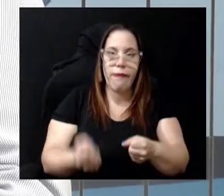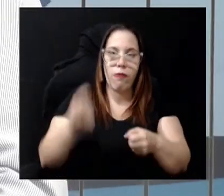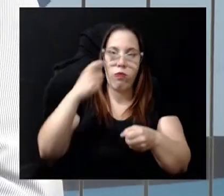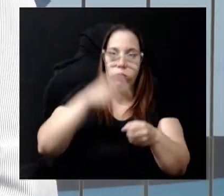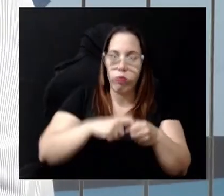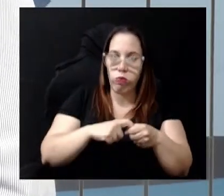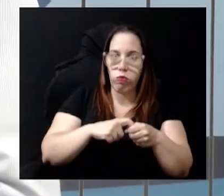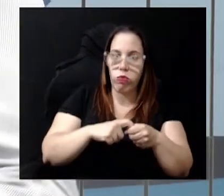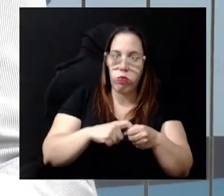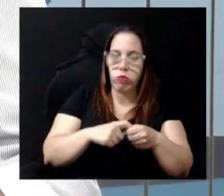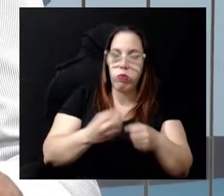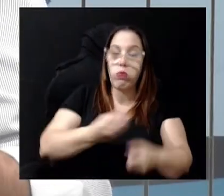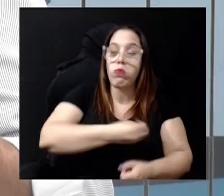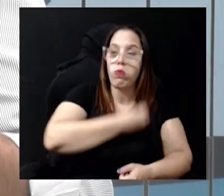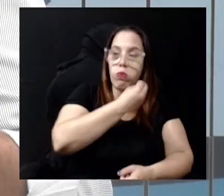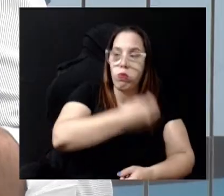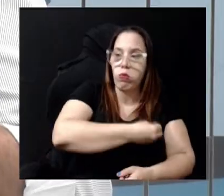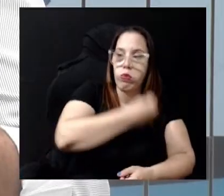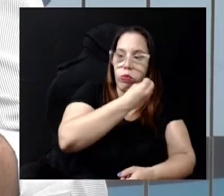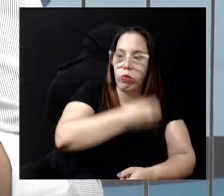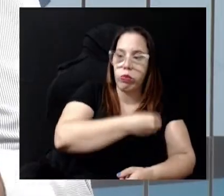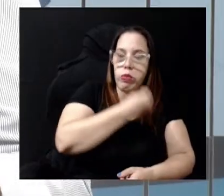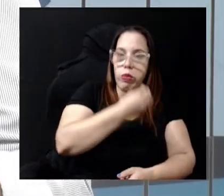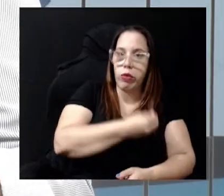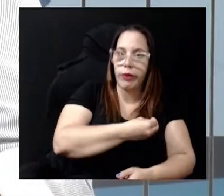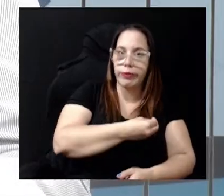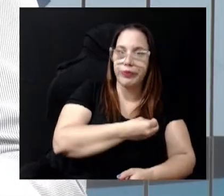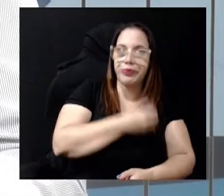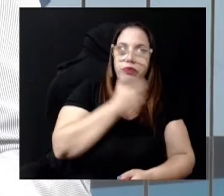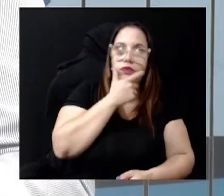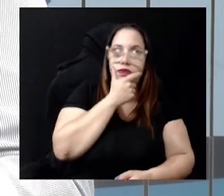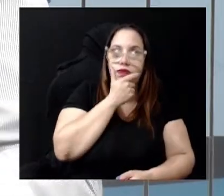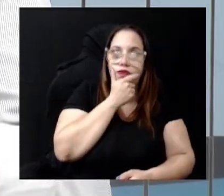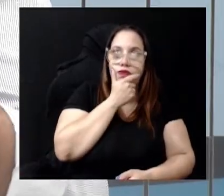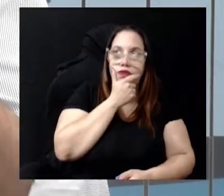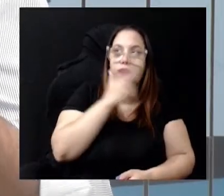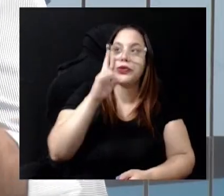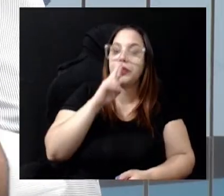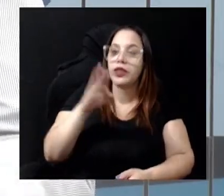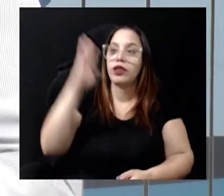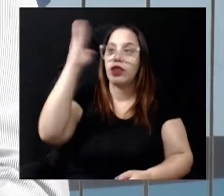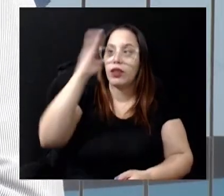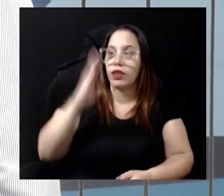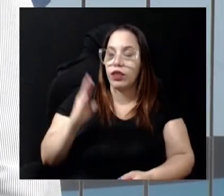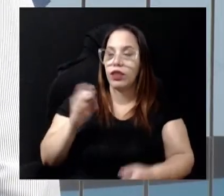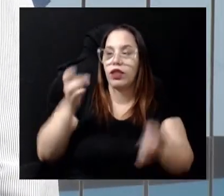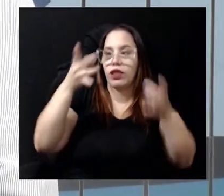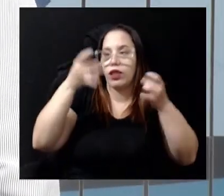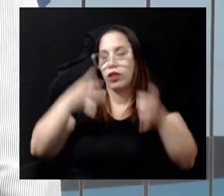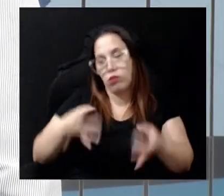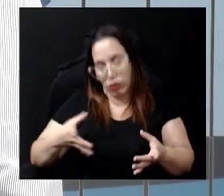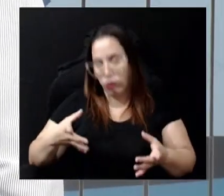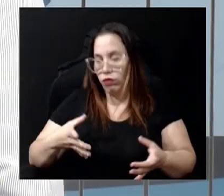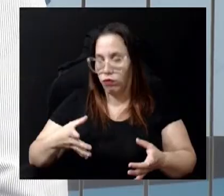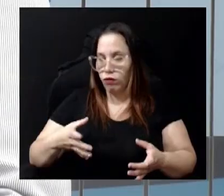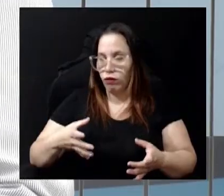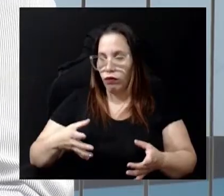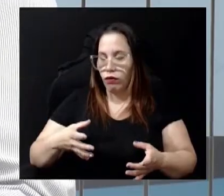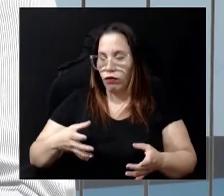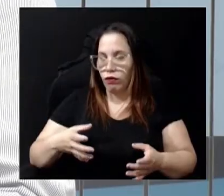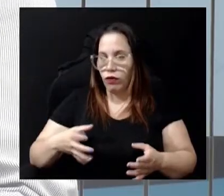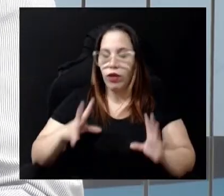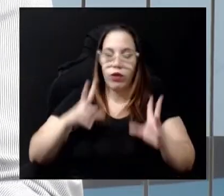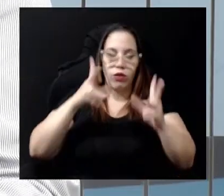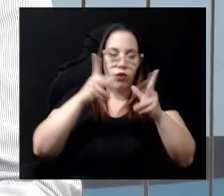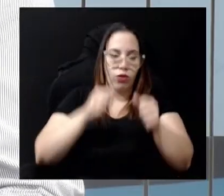vida, vamos colocar aqui, da realidade brasileira específica, embora isso tenha tomado toda a humanidade, foram